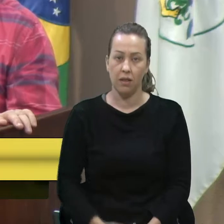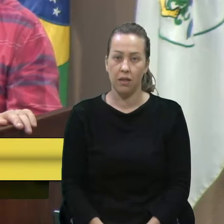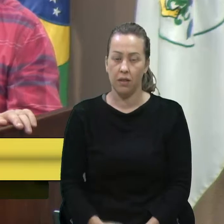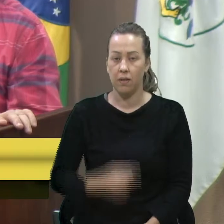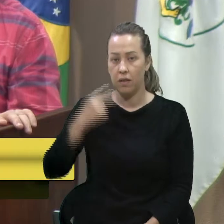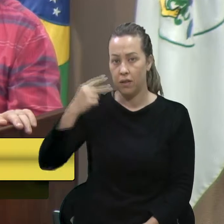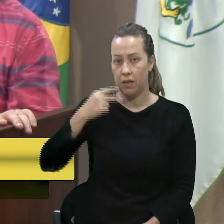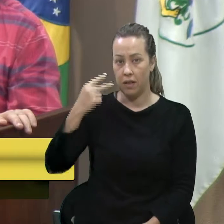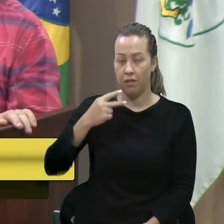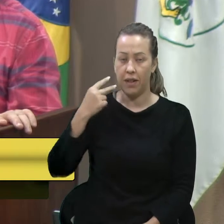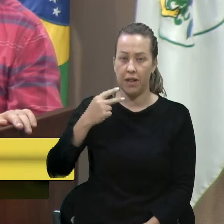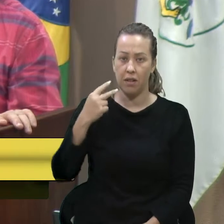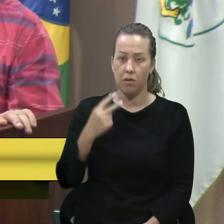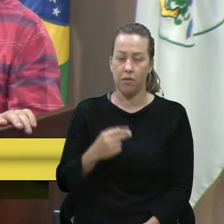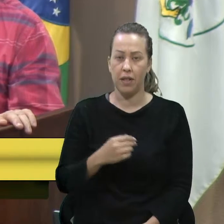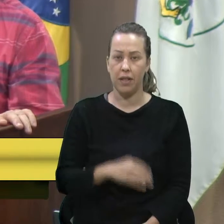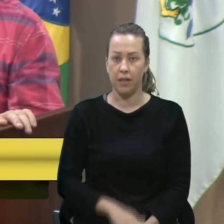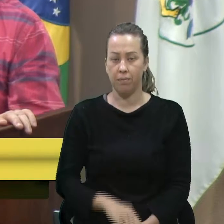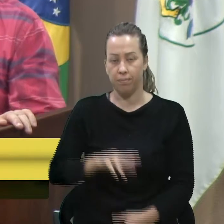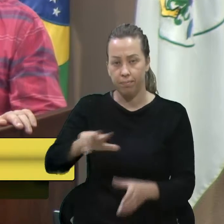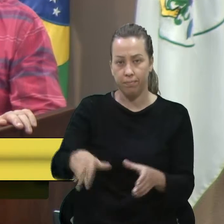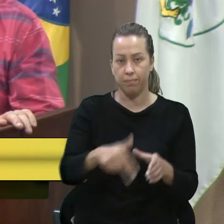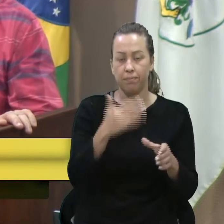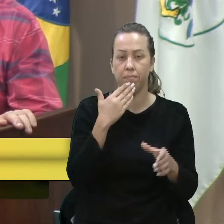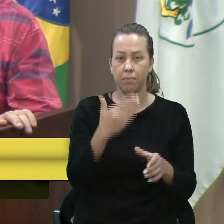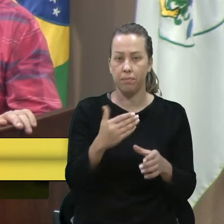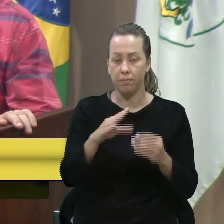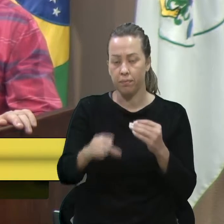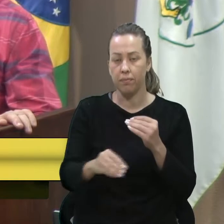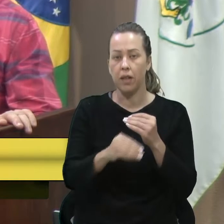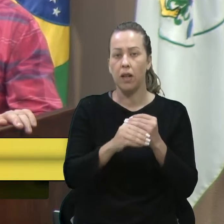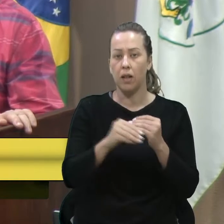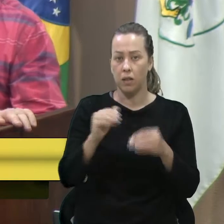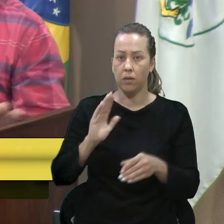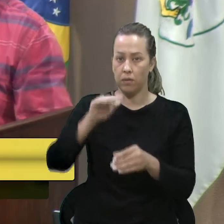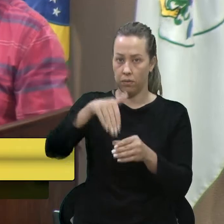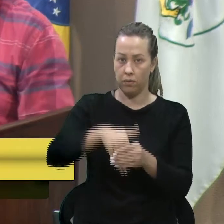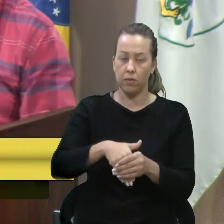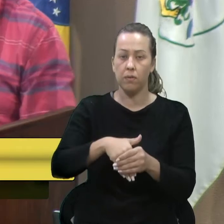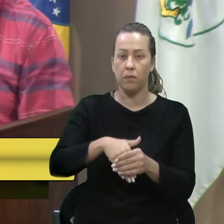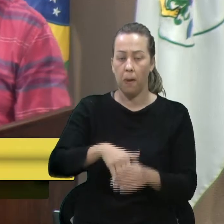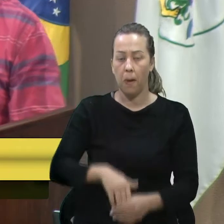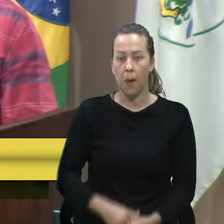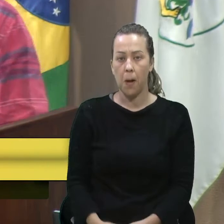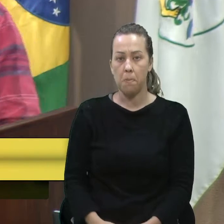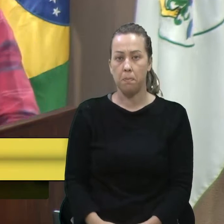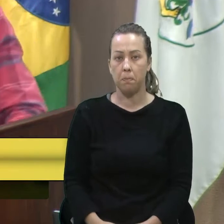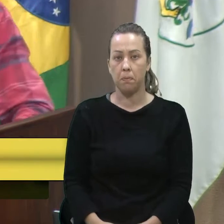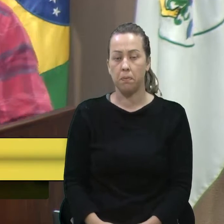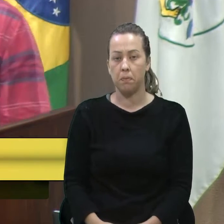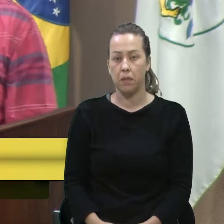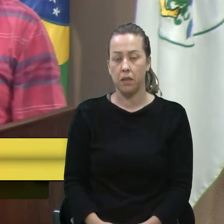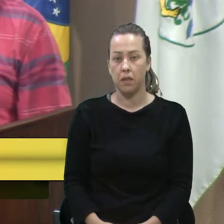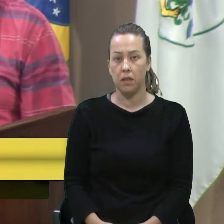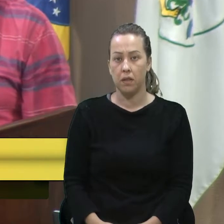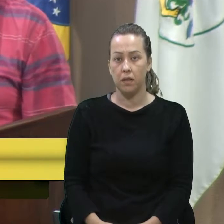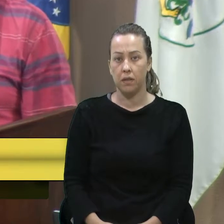ao vereador pela indicação e à casa por ter votado, né, a presença do CVV hoje